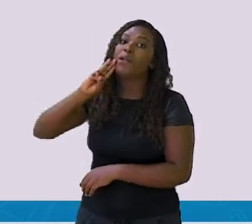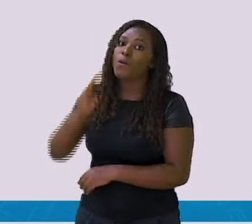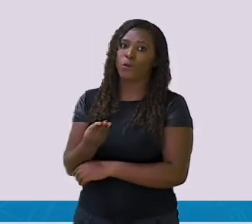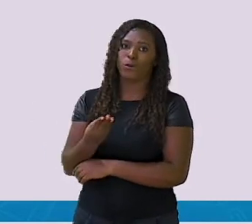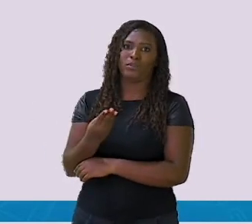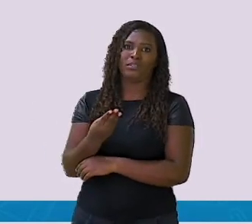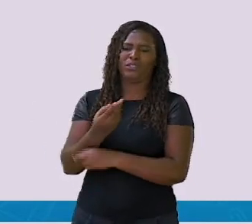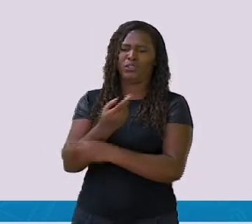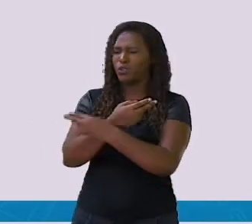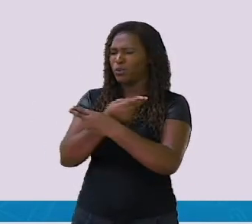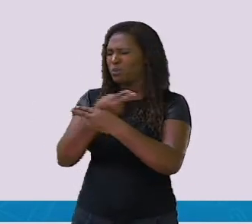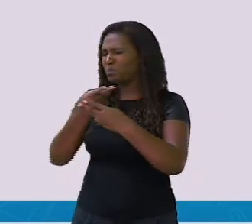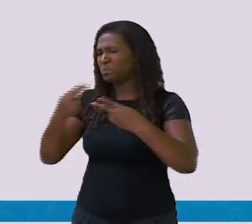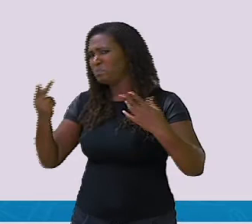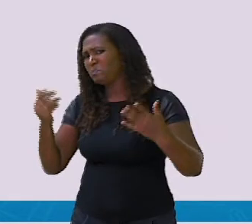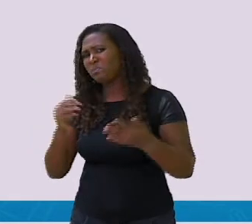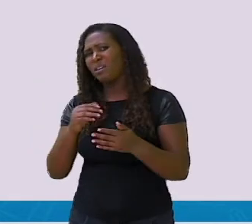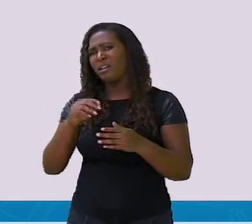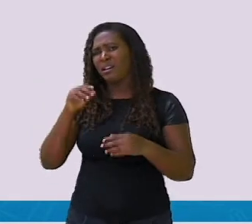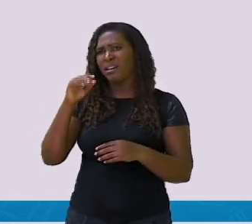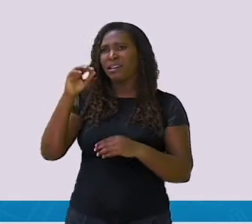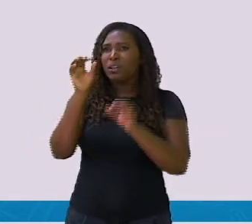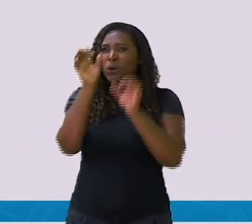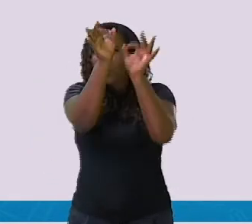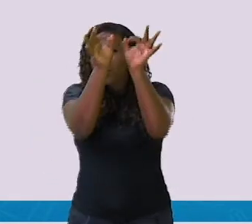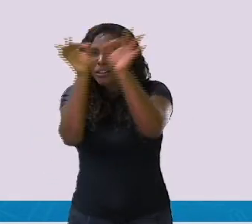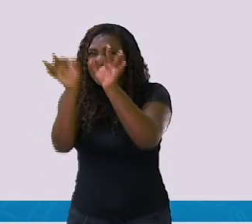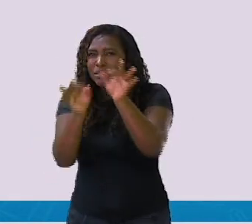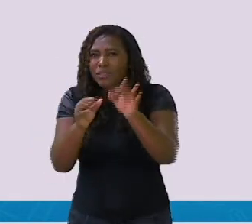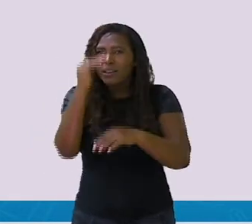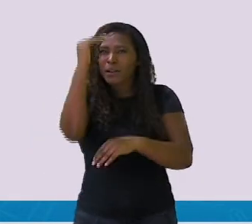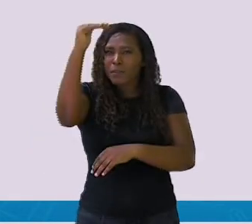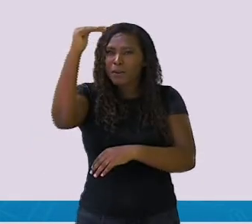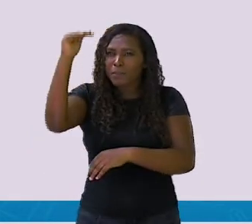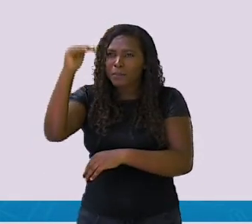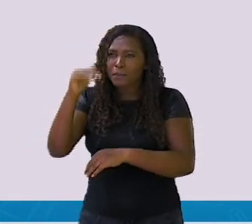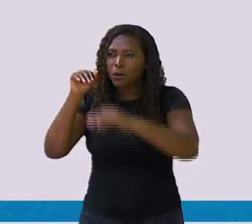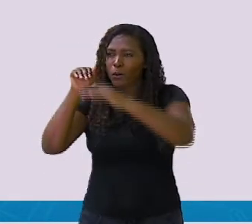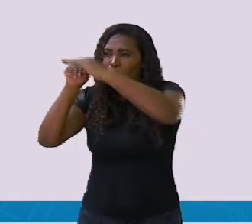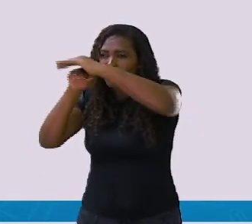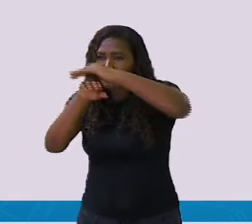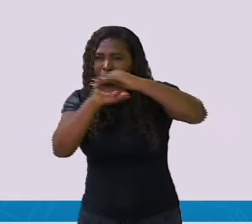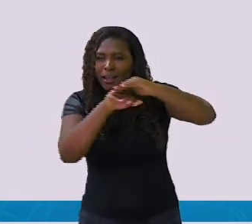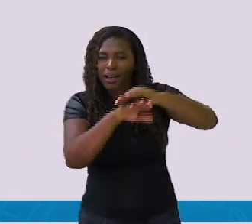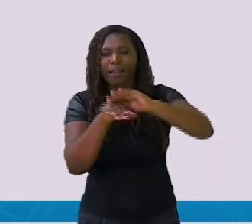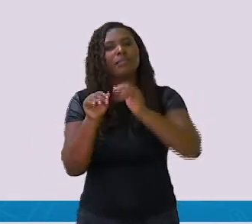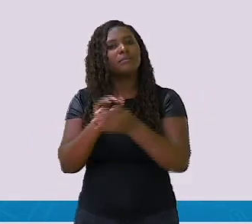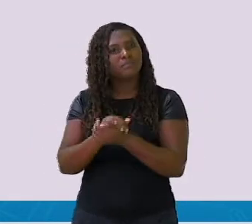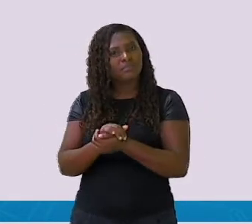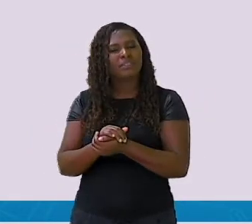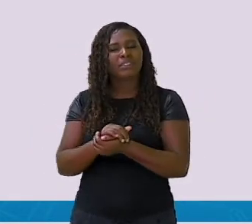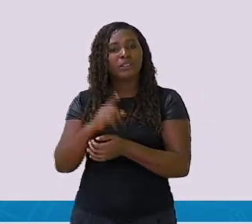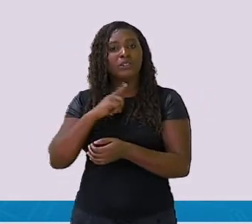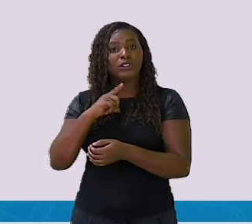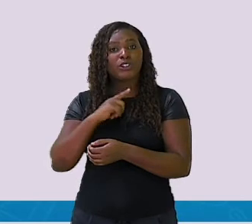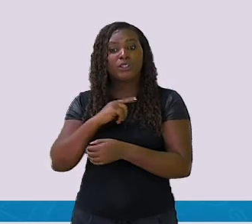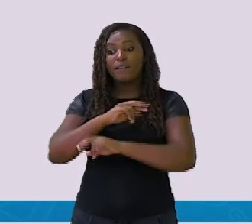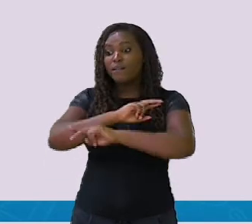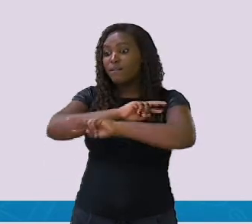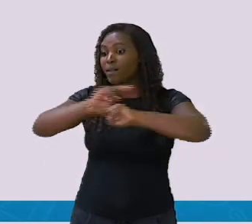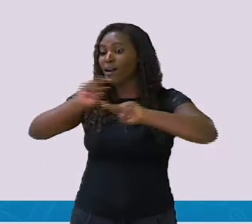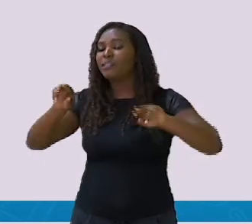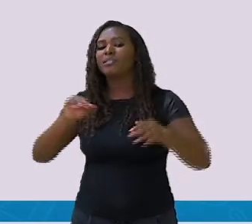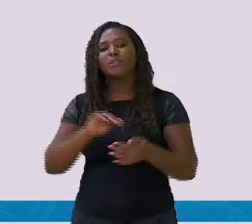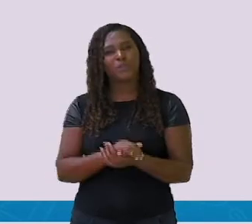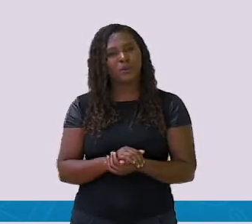o primeiro museu do Brasil, o Museu Nacional, ele tinha várias coleções, vários acervos diferentes com 20